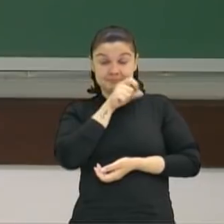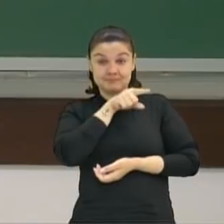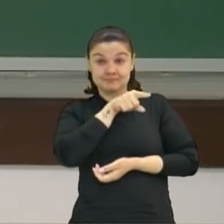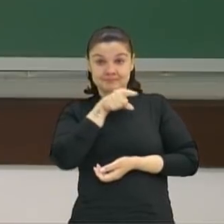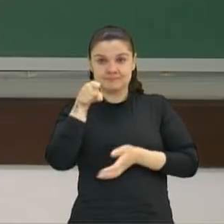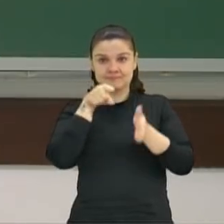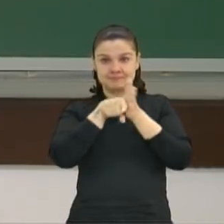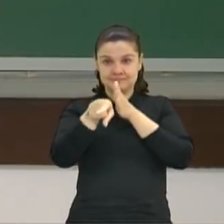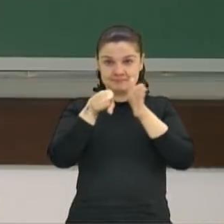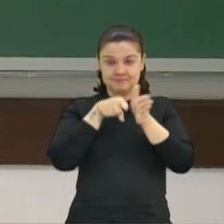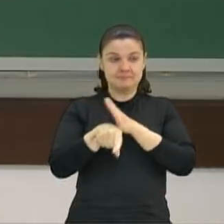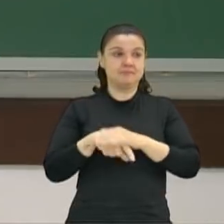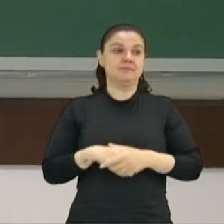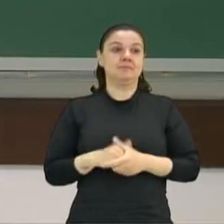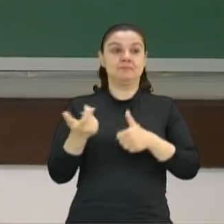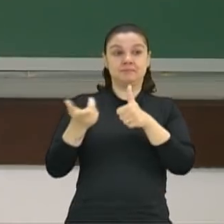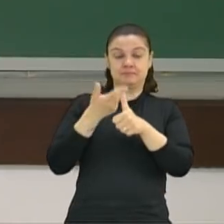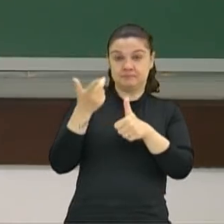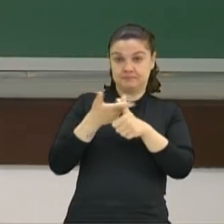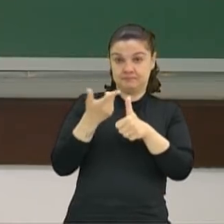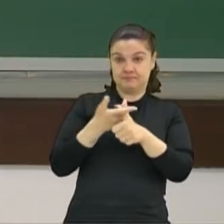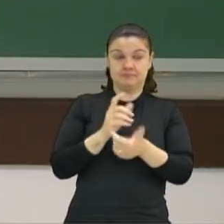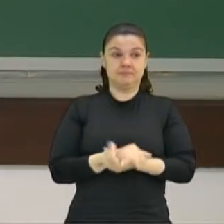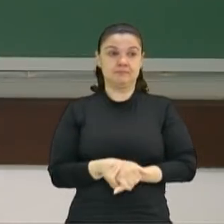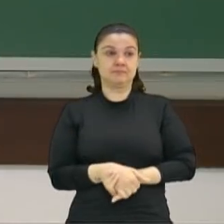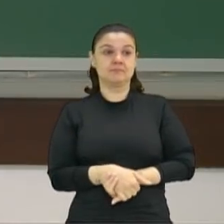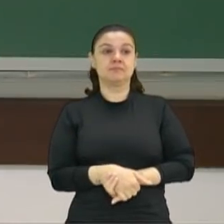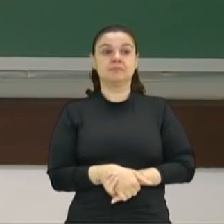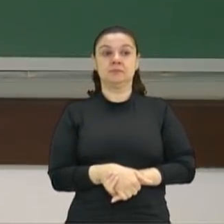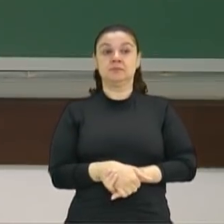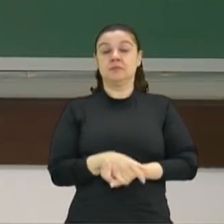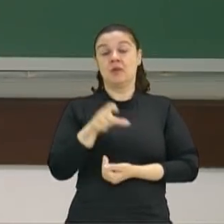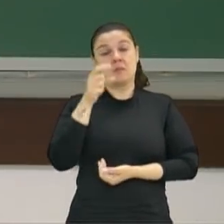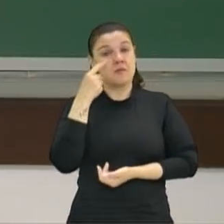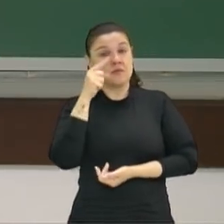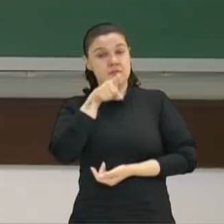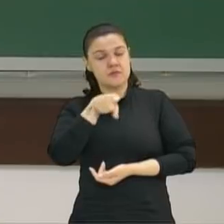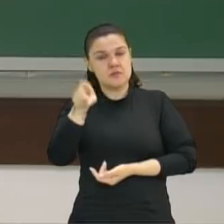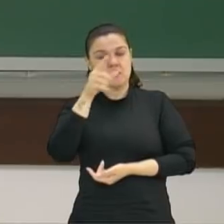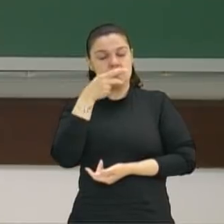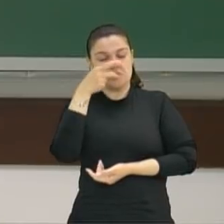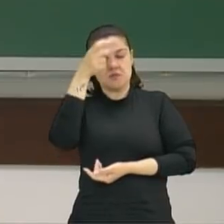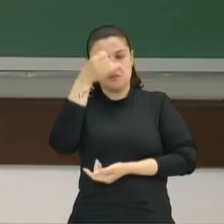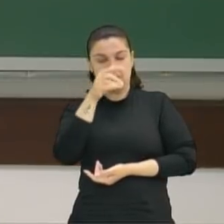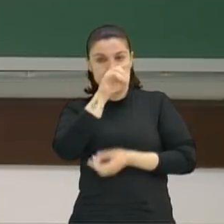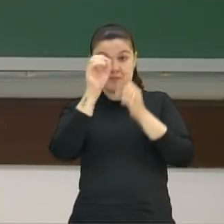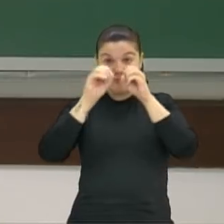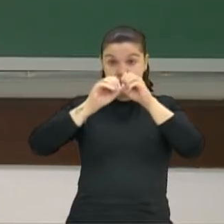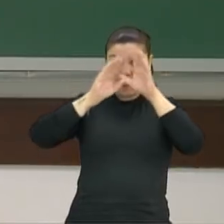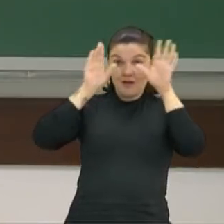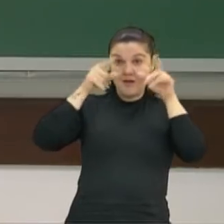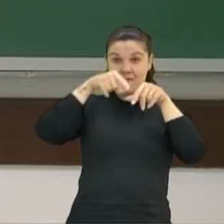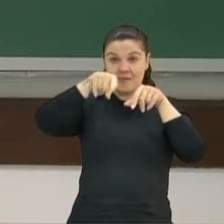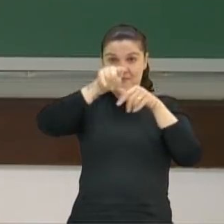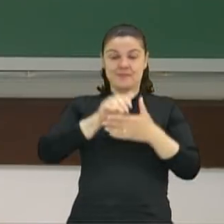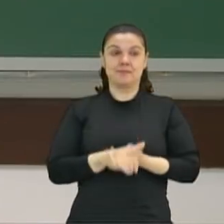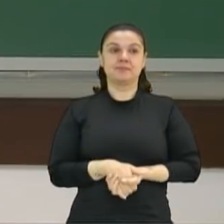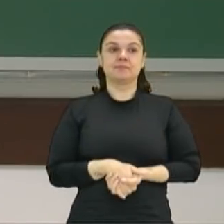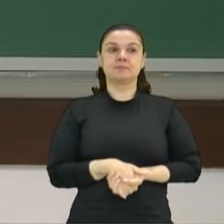Quiz. Vamos lá para a nossa primeira atividadezinha do dia para ver se o que eu falei até o momento ficou claro para